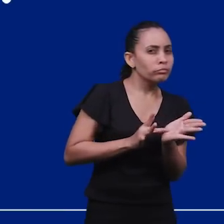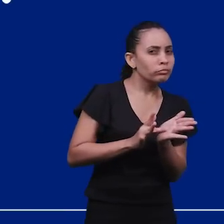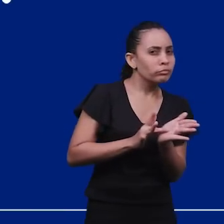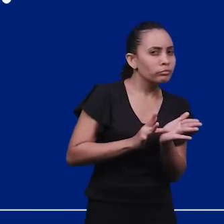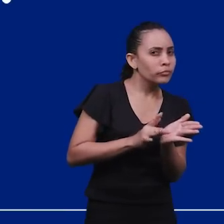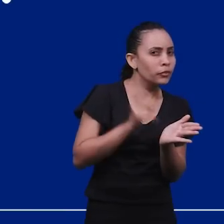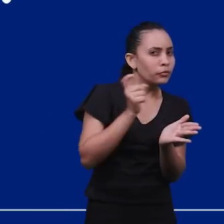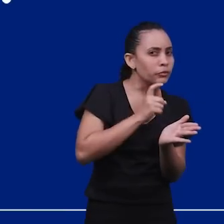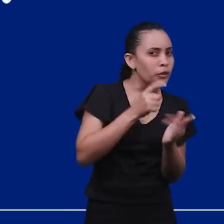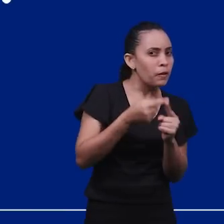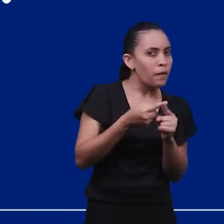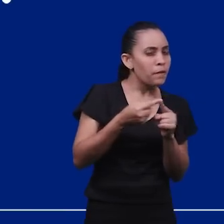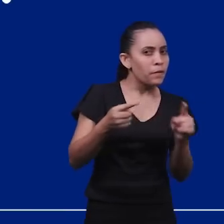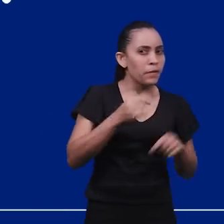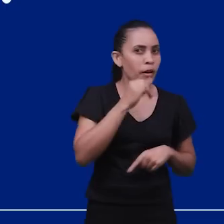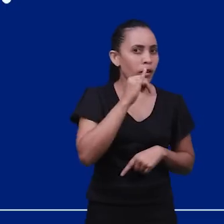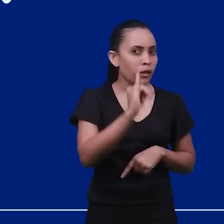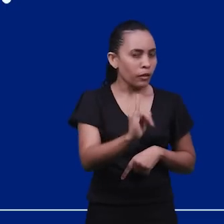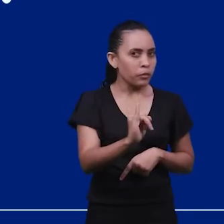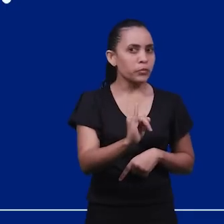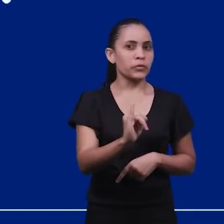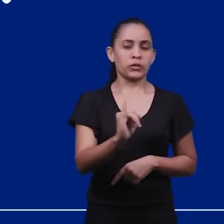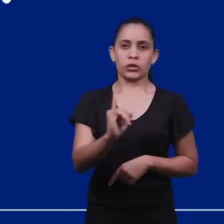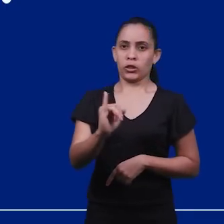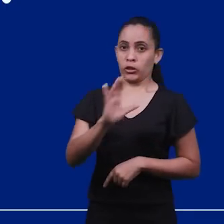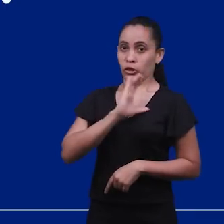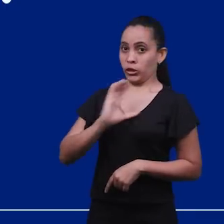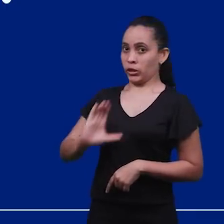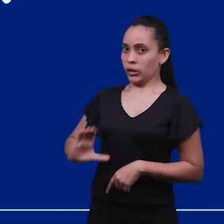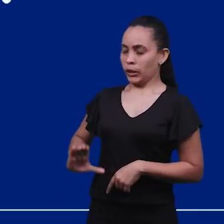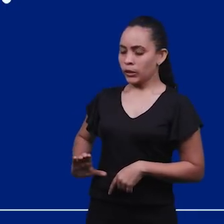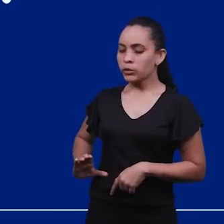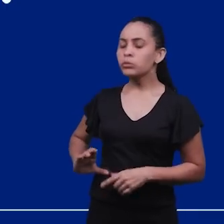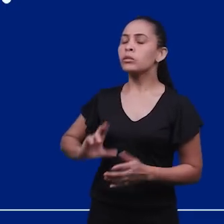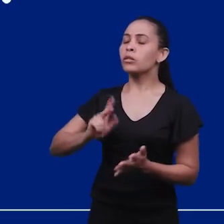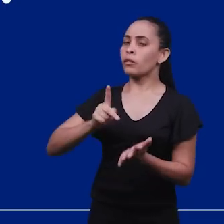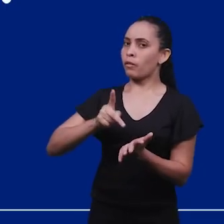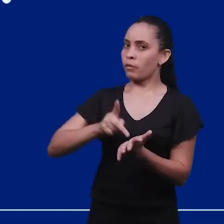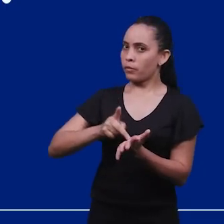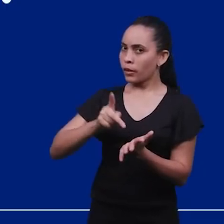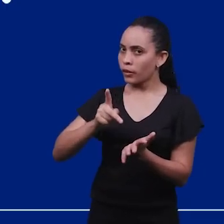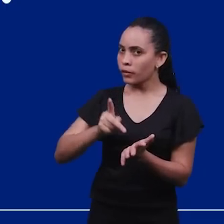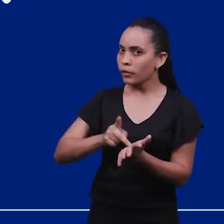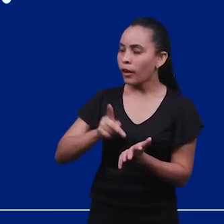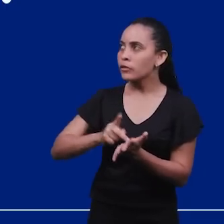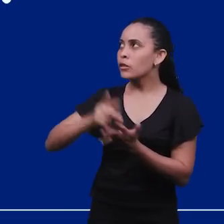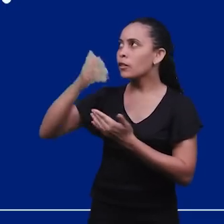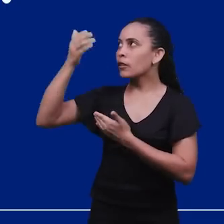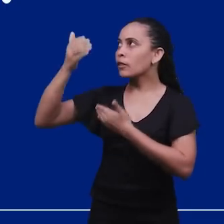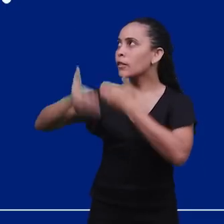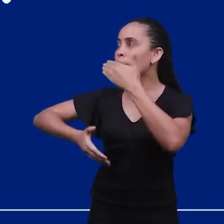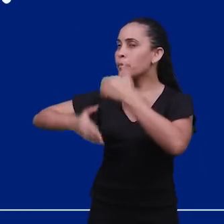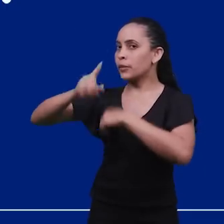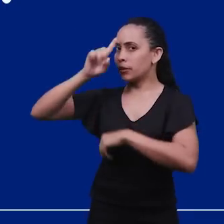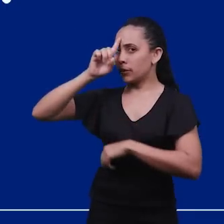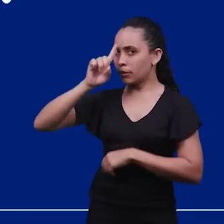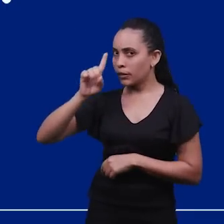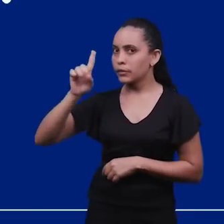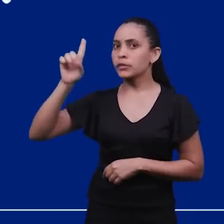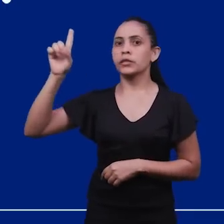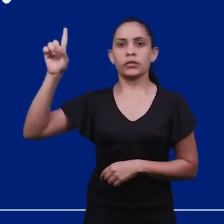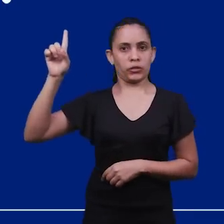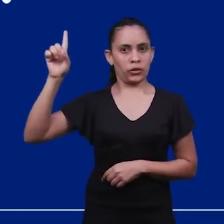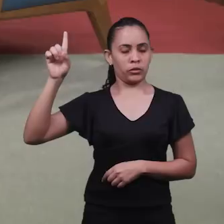Antes, falamos de Cristo com sinceridade, como de Deus, na presença de